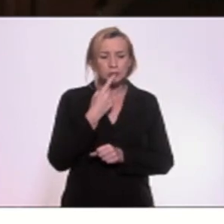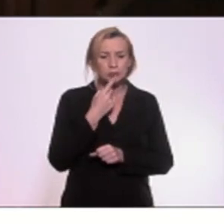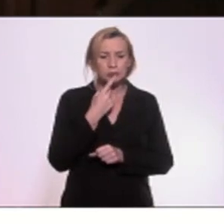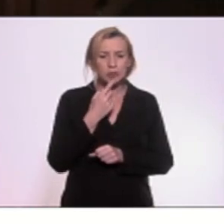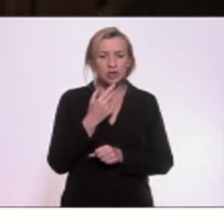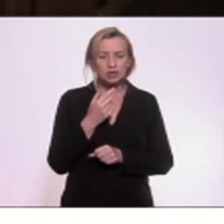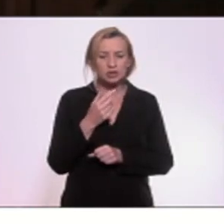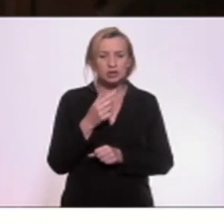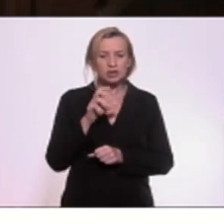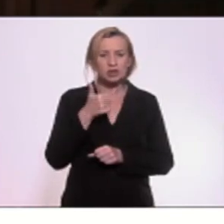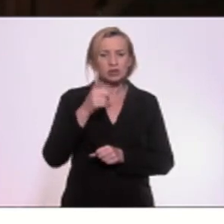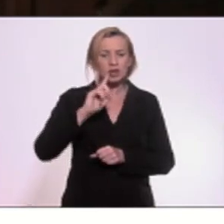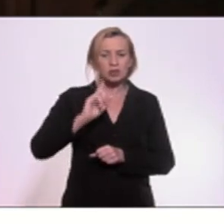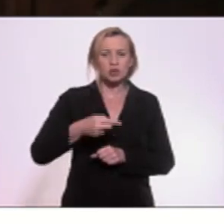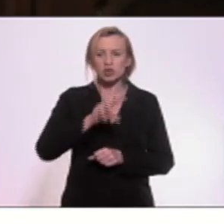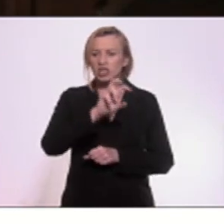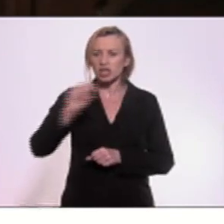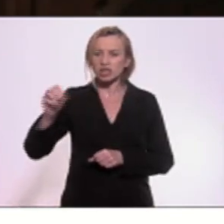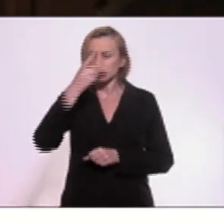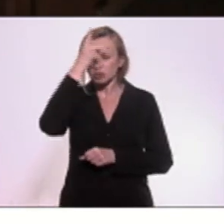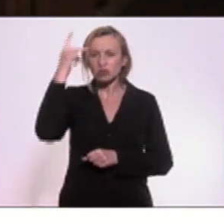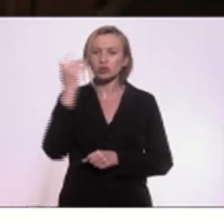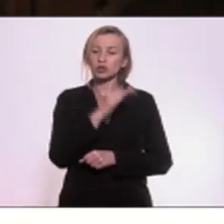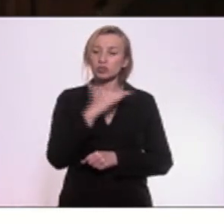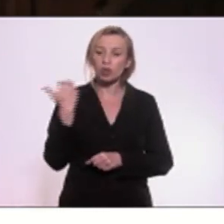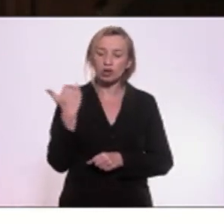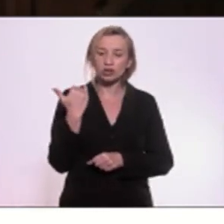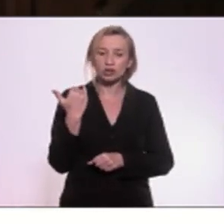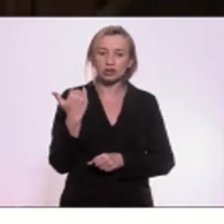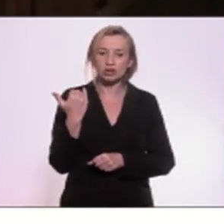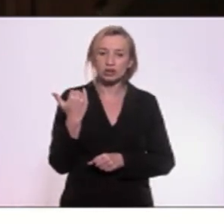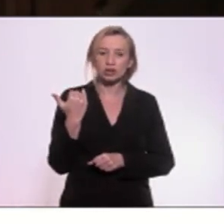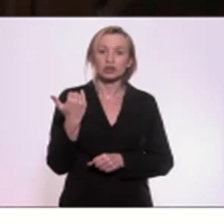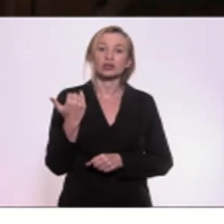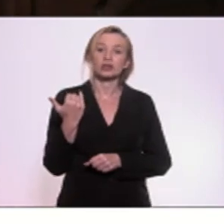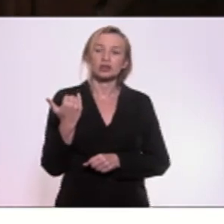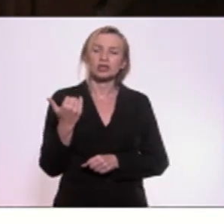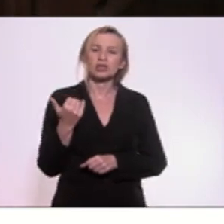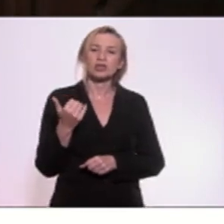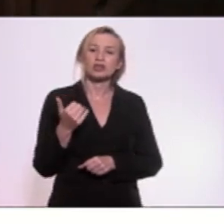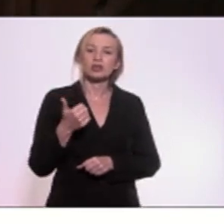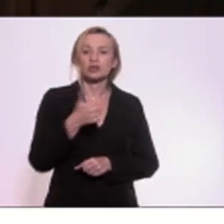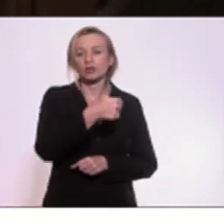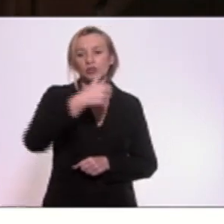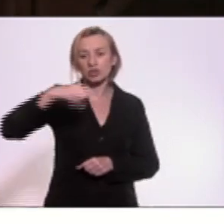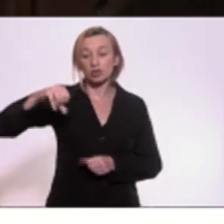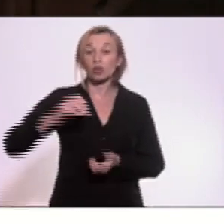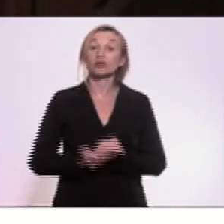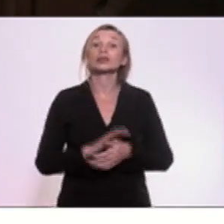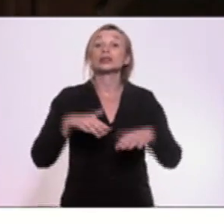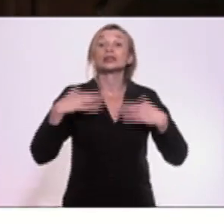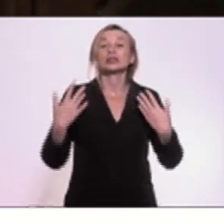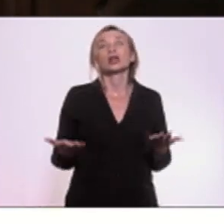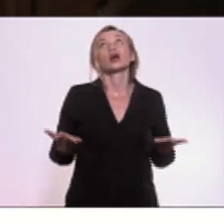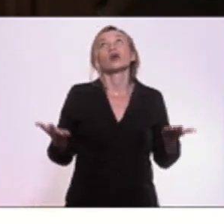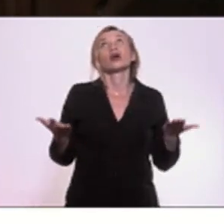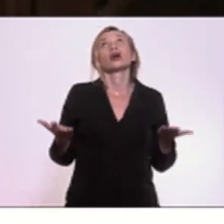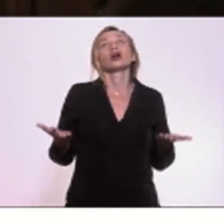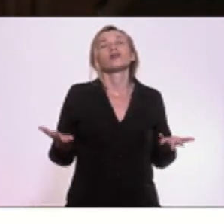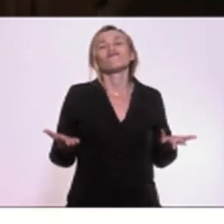pessoas assassinadas, neste ano de 2019. Então, eu considero